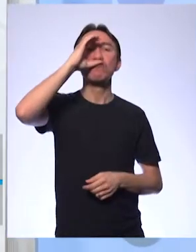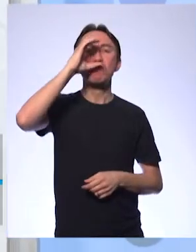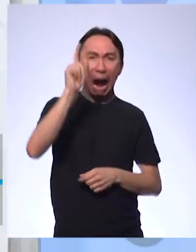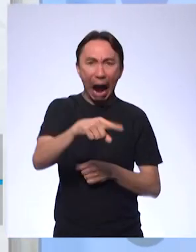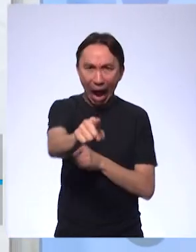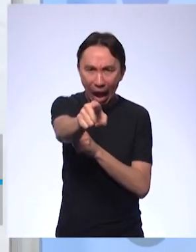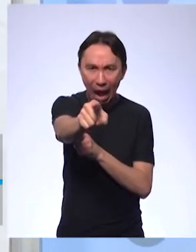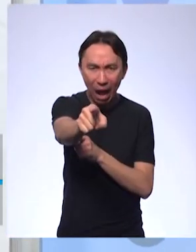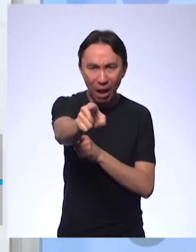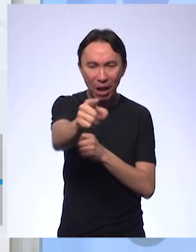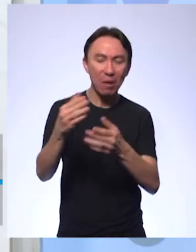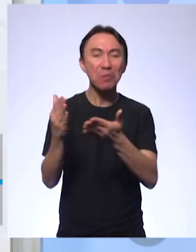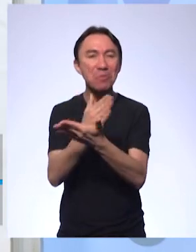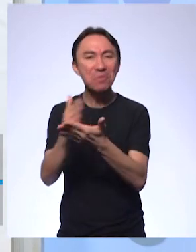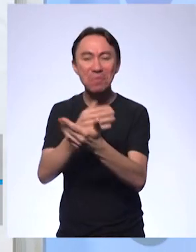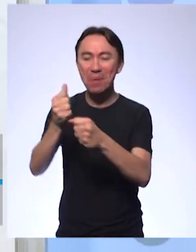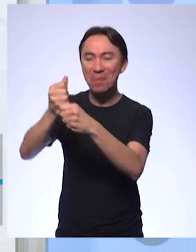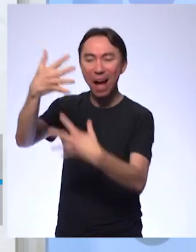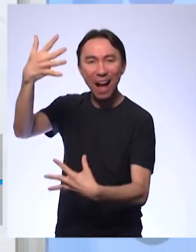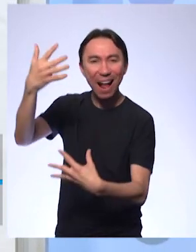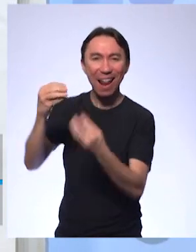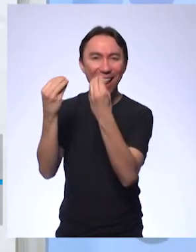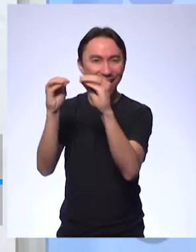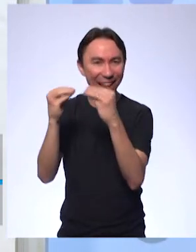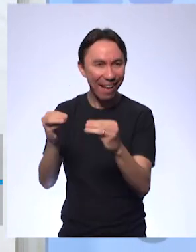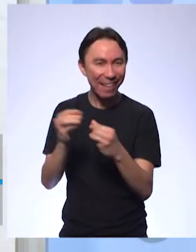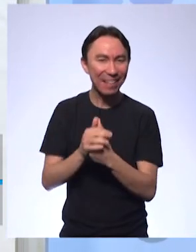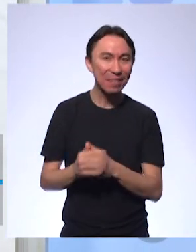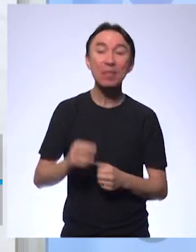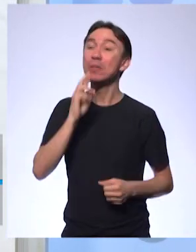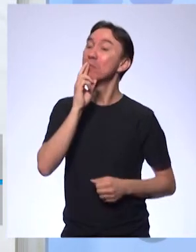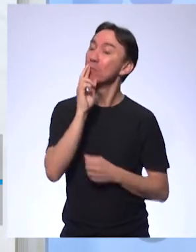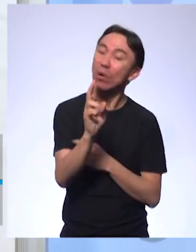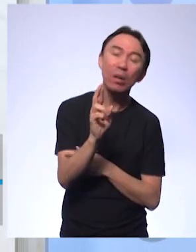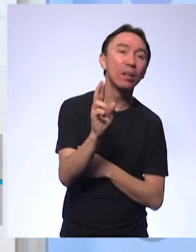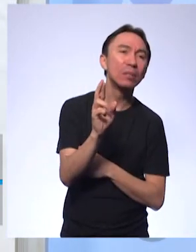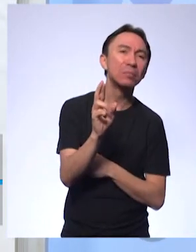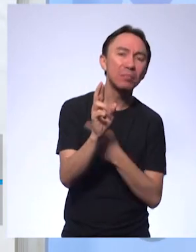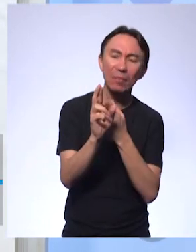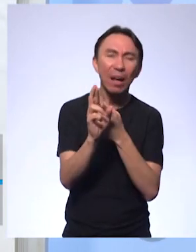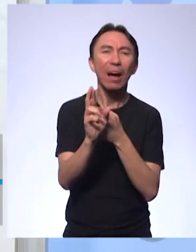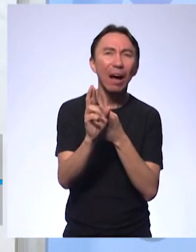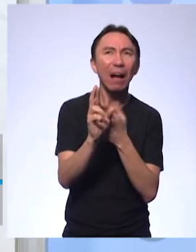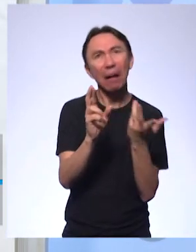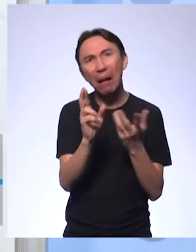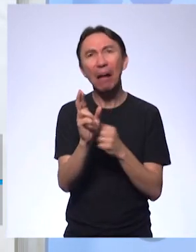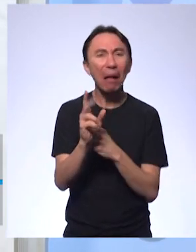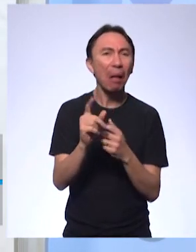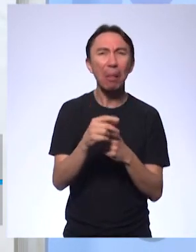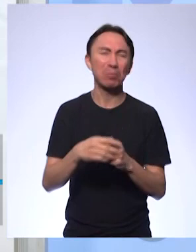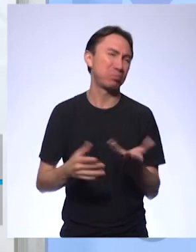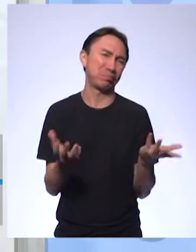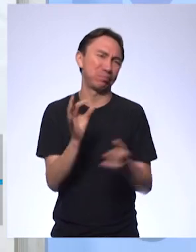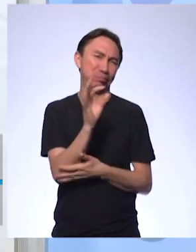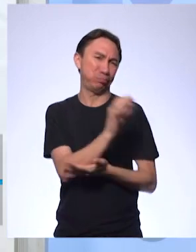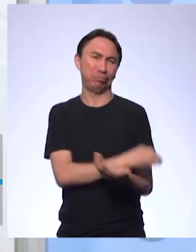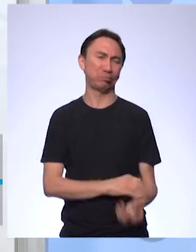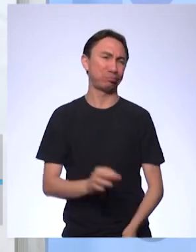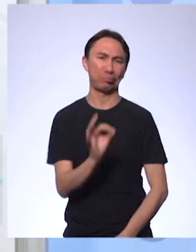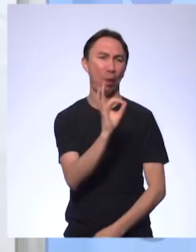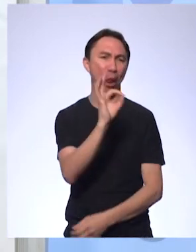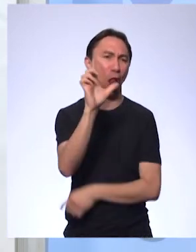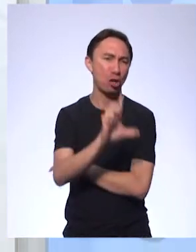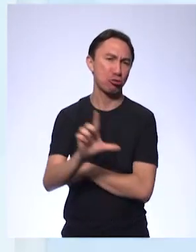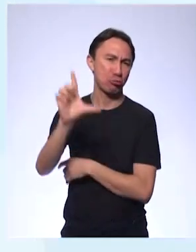no chat também, que a gente falou aí, que a resposta é bastante óbvia. A resposta é bastante óbvia. Pode colocar